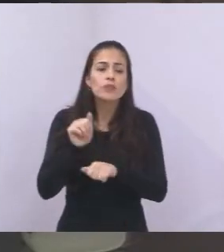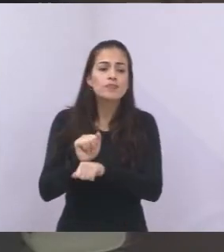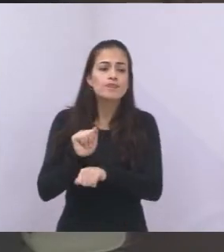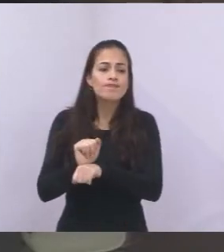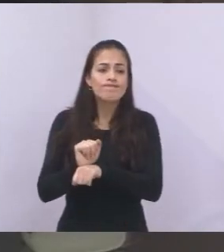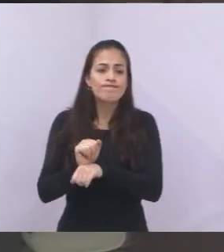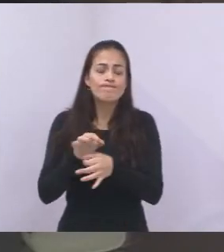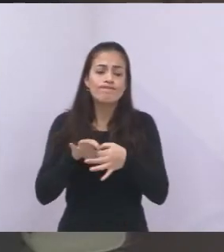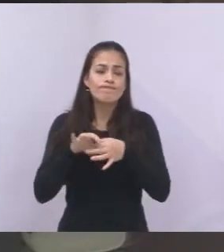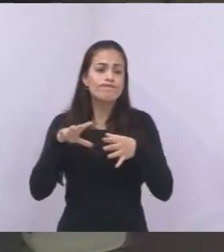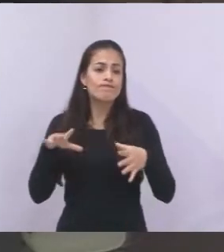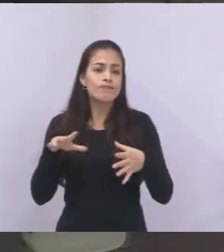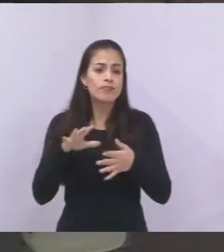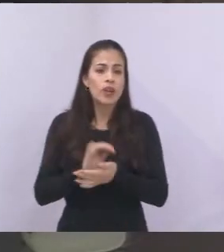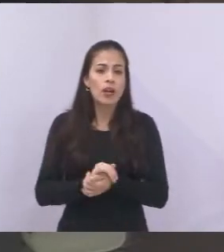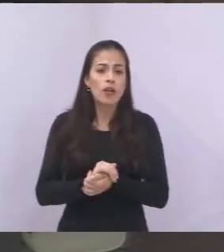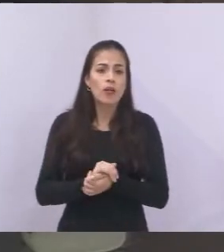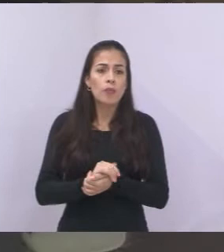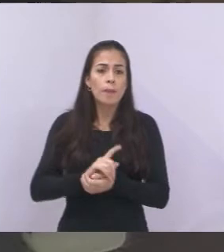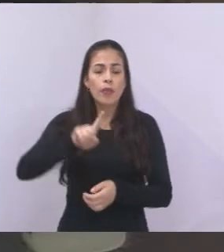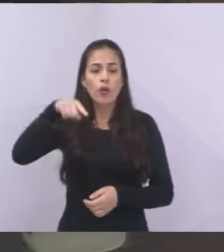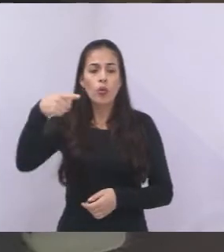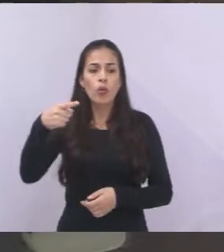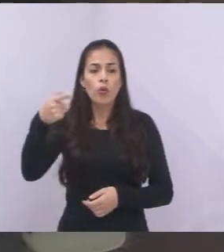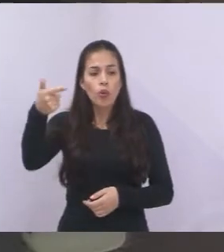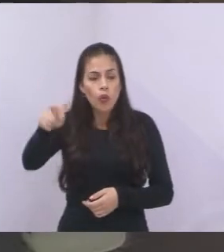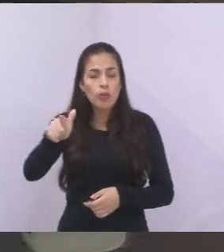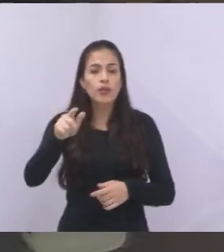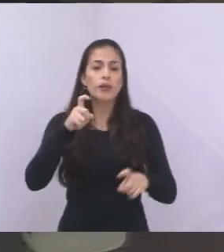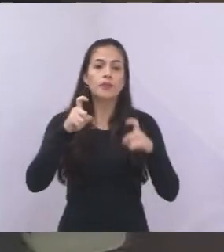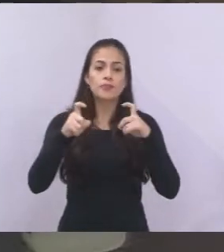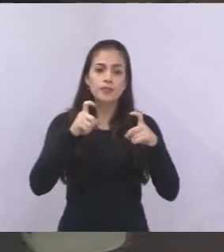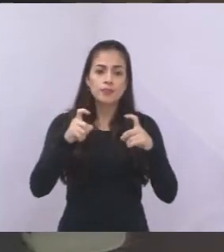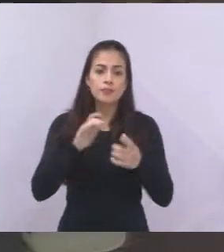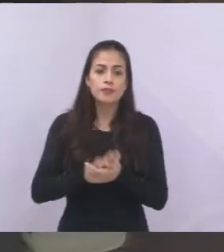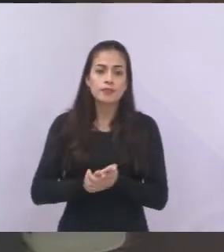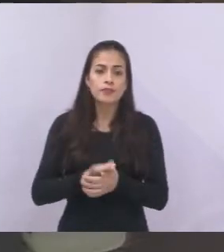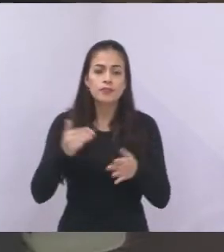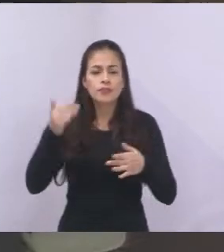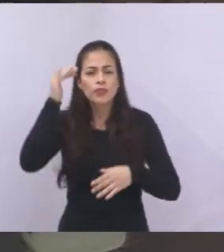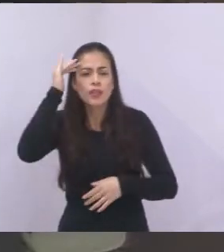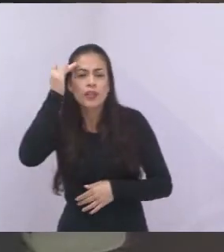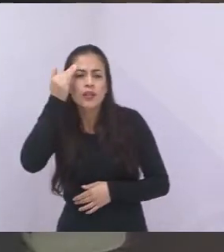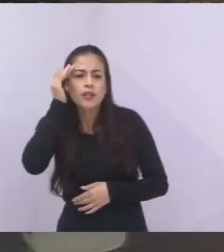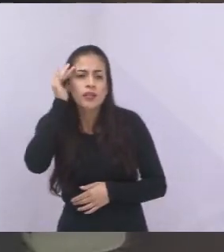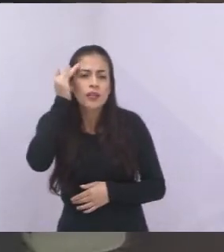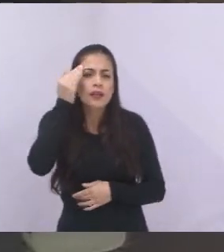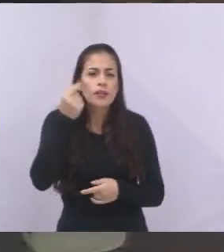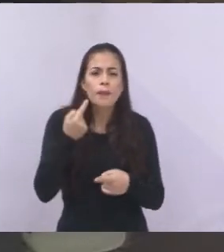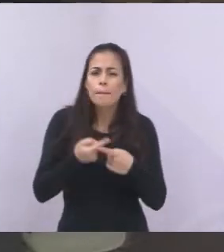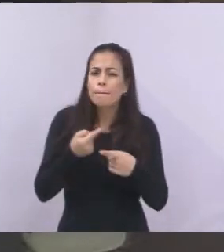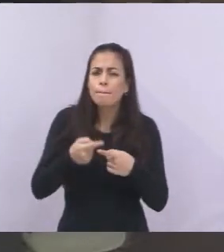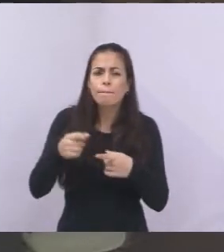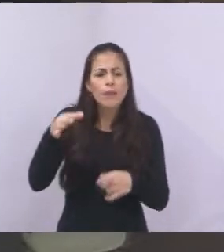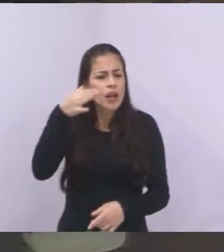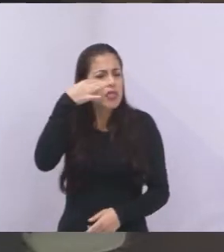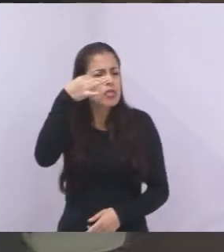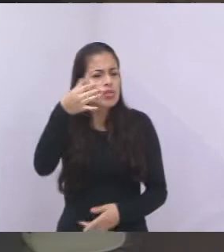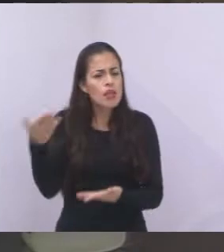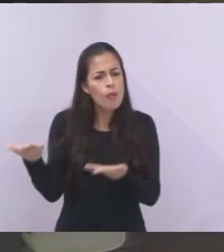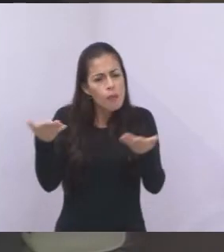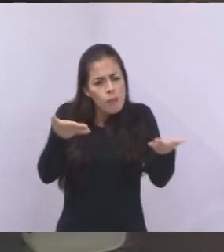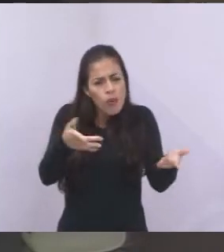esse projeto para a próxima sessão, para discutir melhor com o sindicato do SAI e entender o porquê não dar atenção para eles